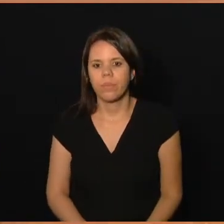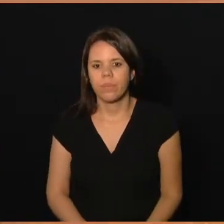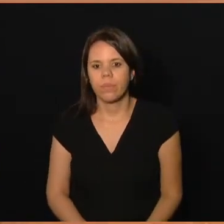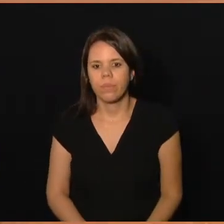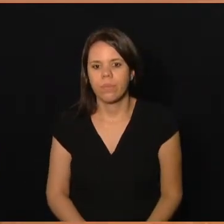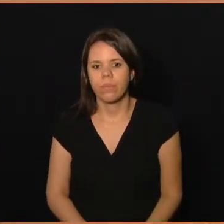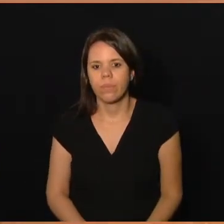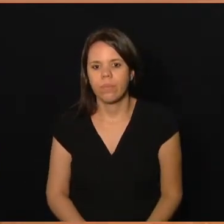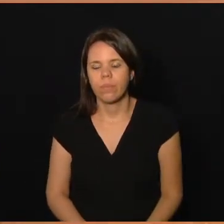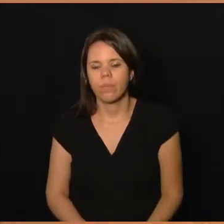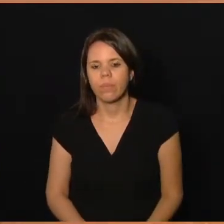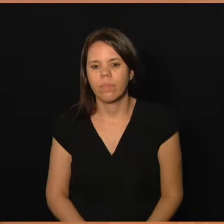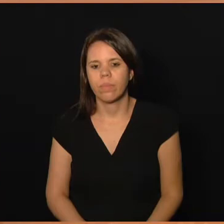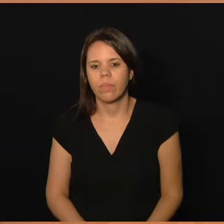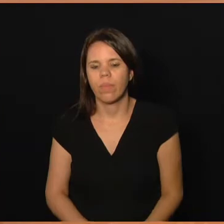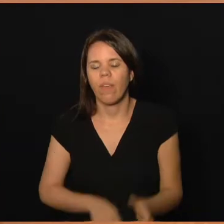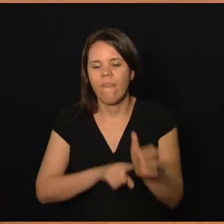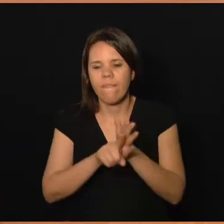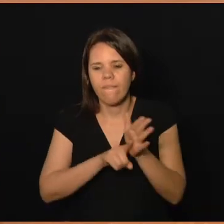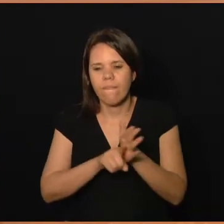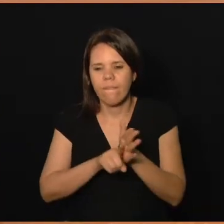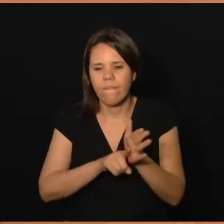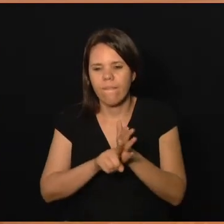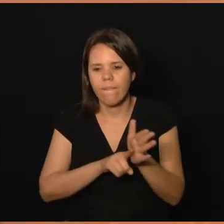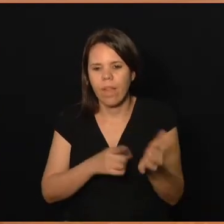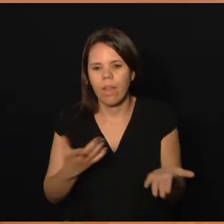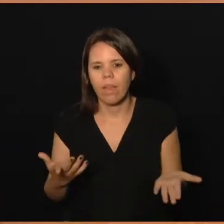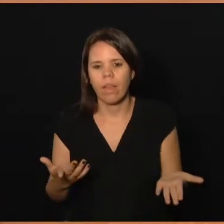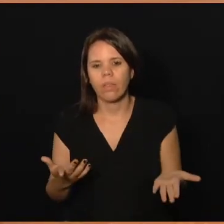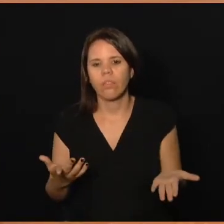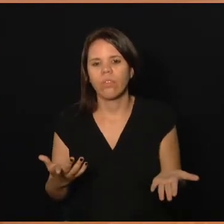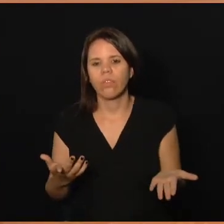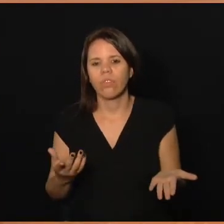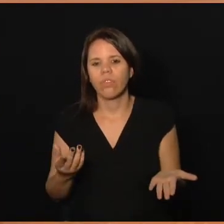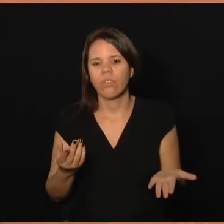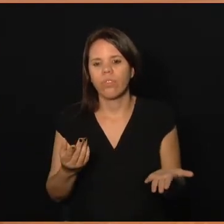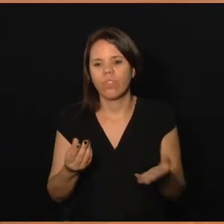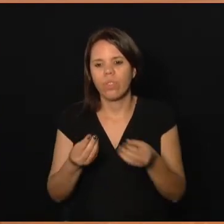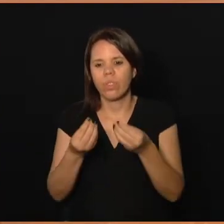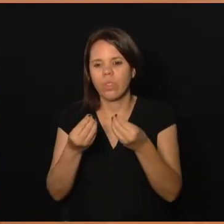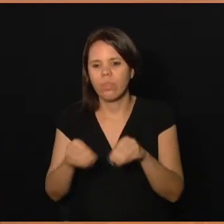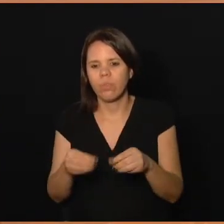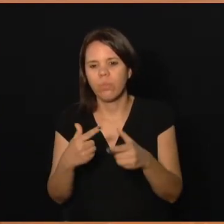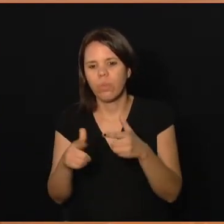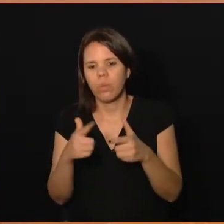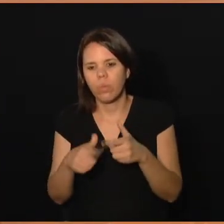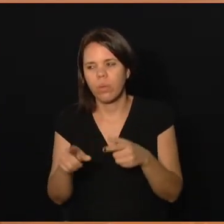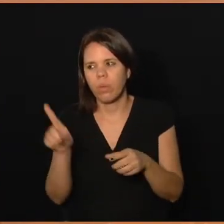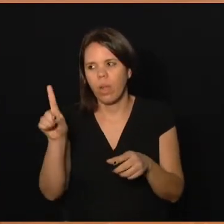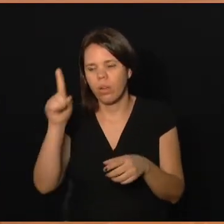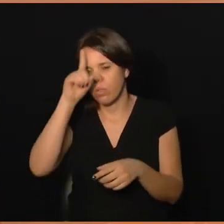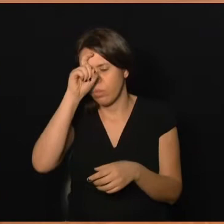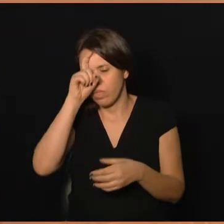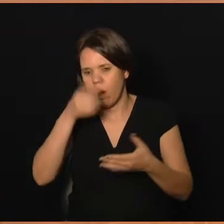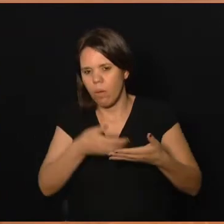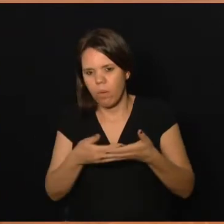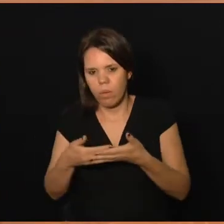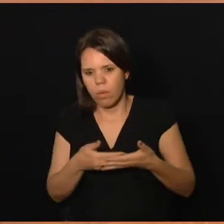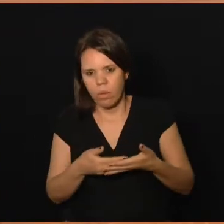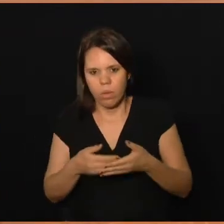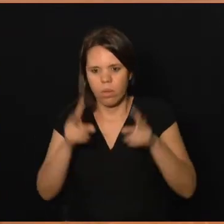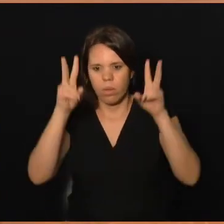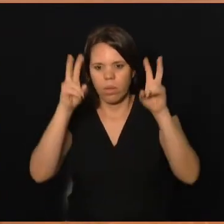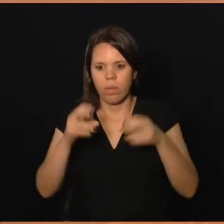Dados de vulnerabilidade na maternidade. Da Maternidade de Campinas. É o próximo tema da Comissão de